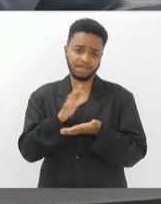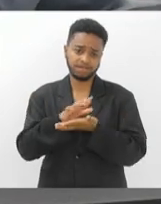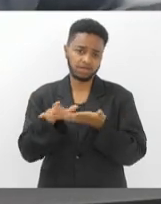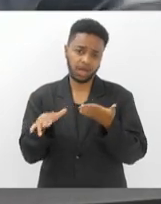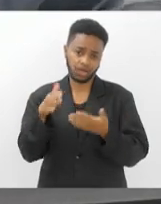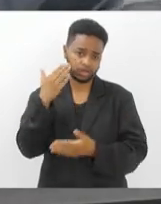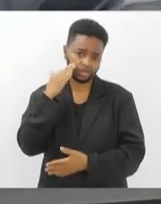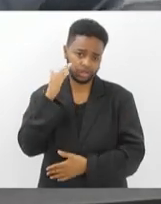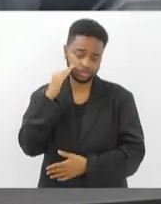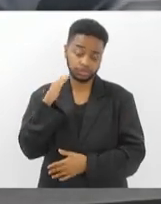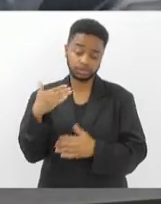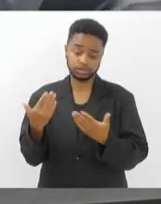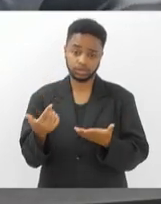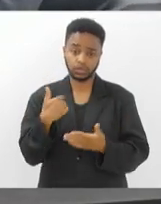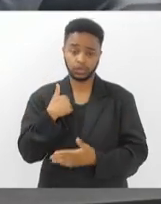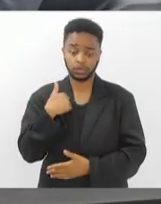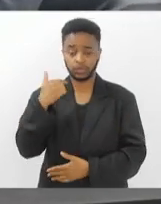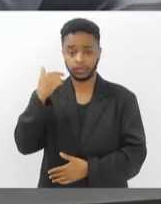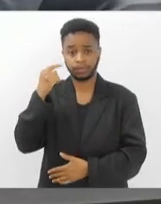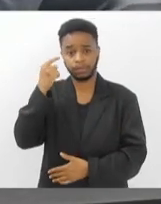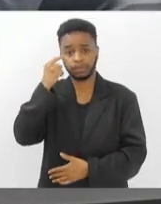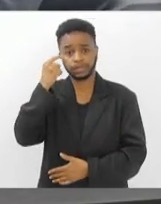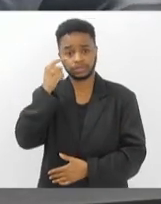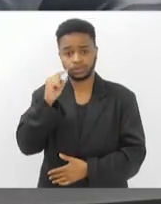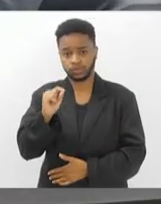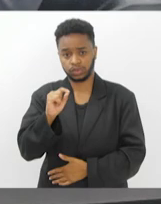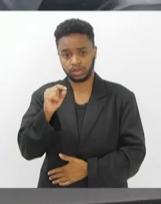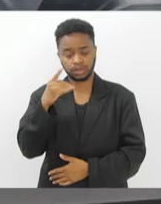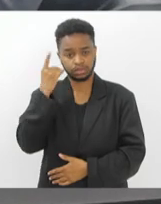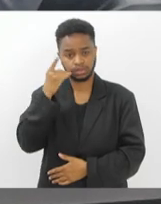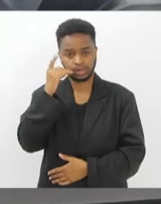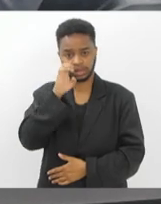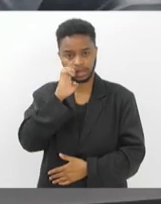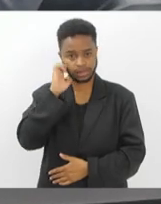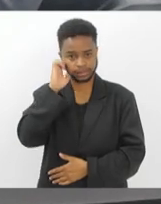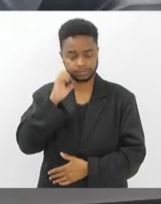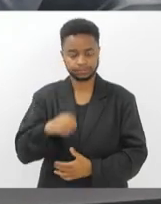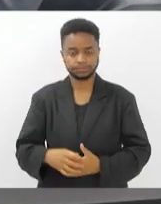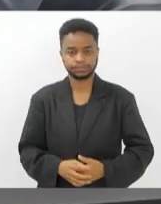interpretação. Eu fico pensando, a deputada Élica Takimoto,